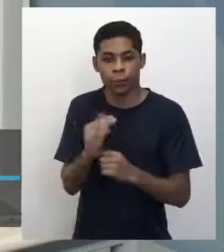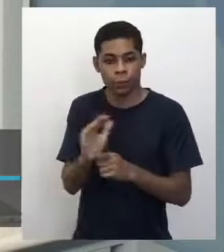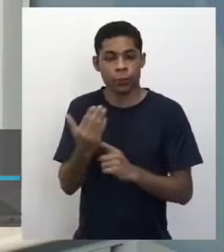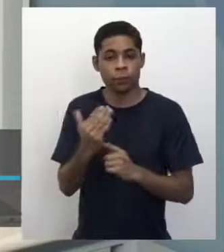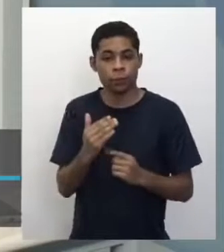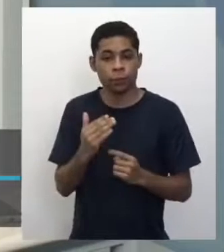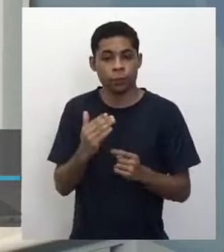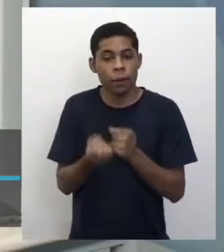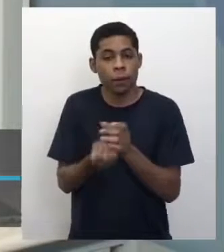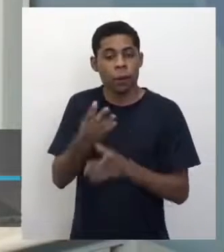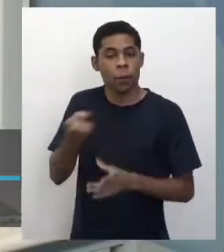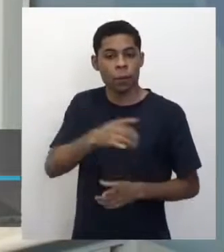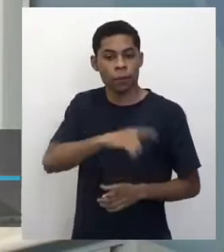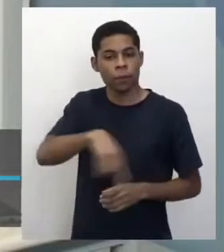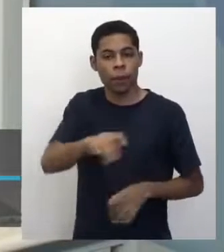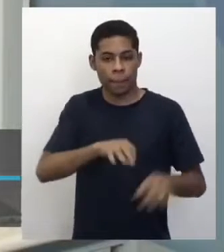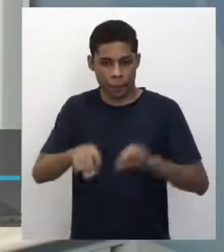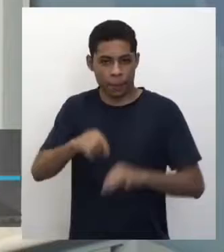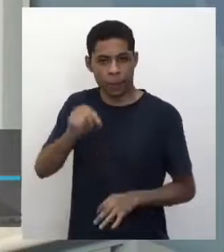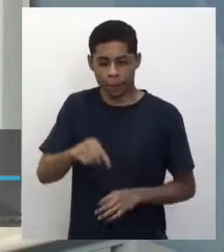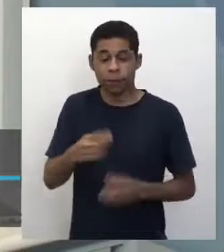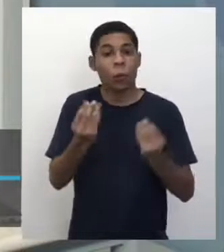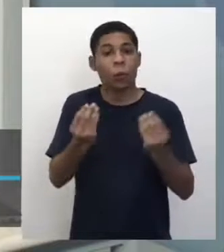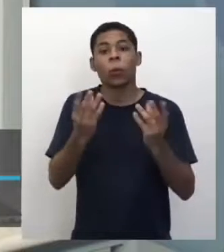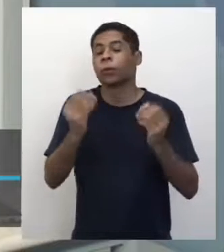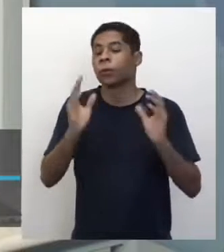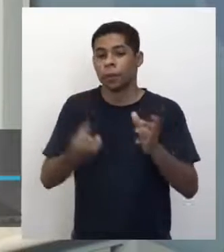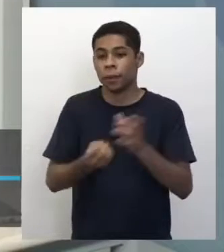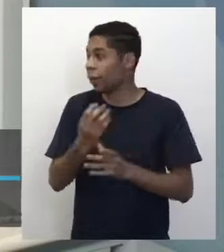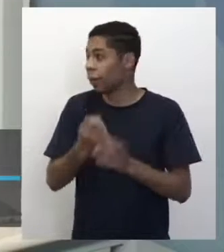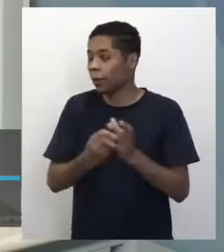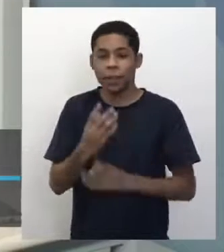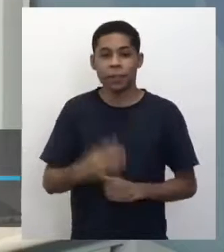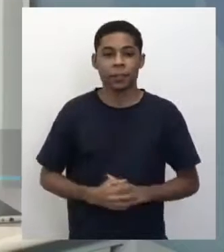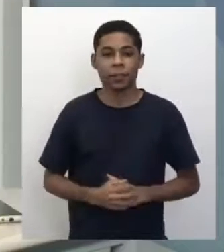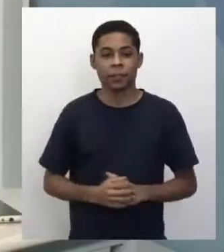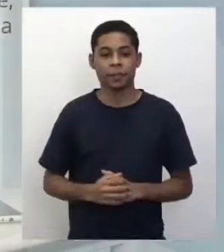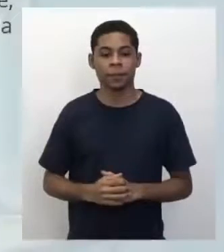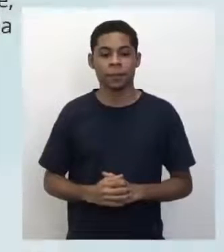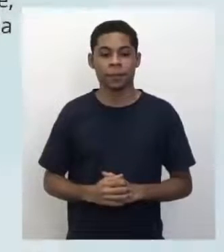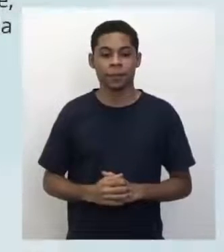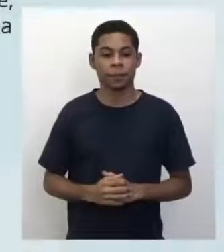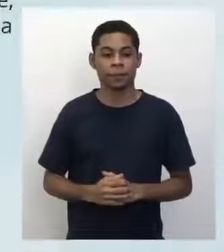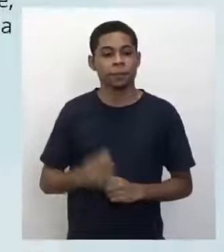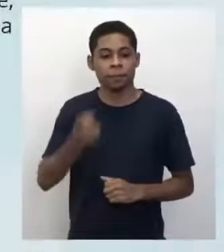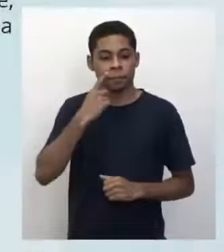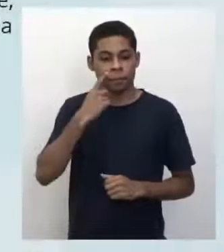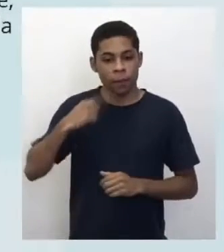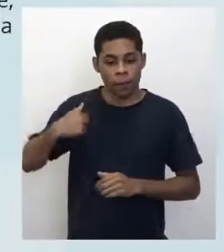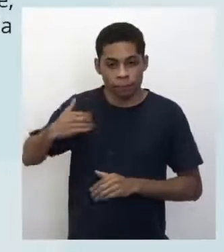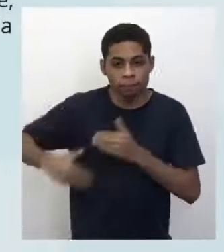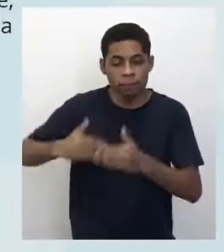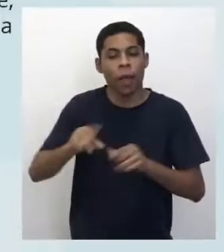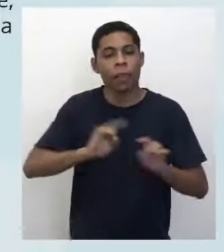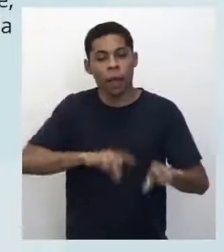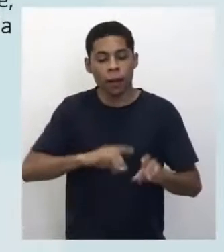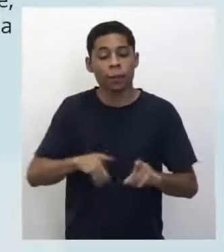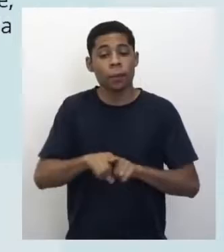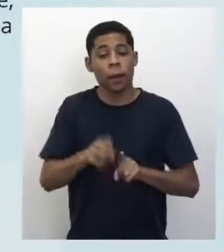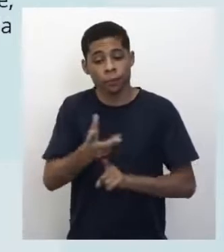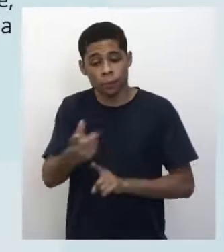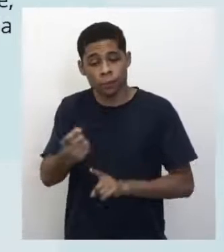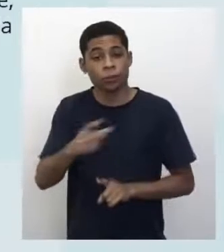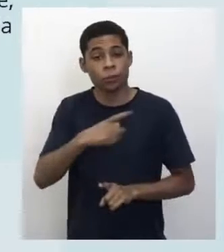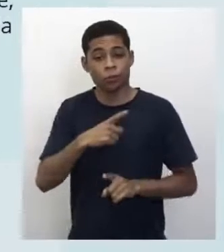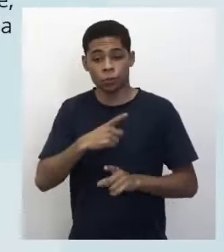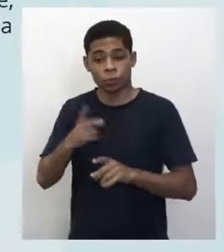de criação que a gente faz aqui direto. A gente fez muitos aqui, juntos. Então, visam a amplitude do desenvolvimento técnico e artístico dos